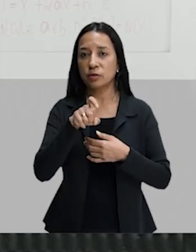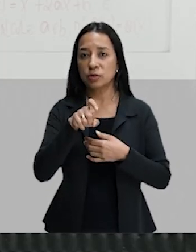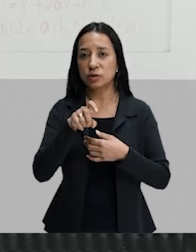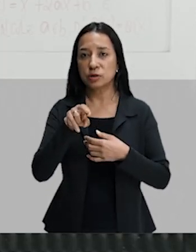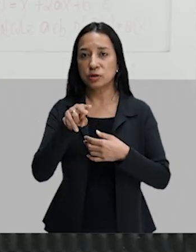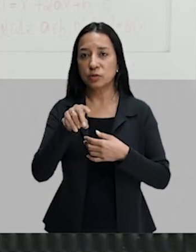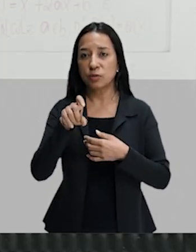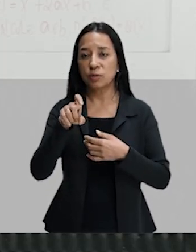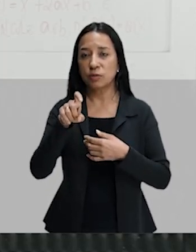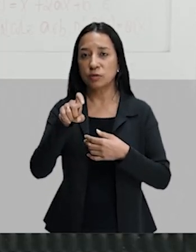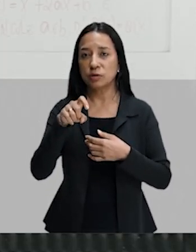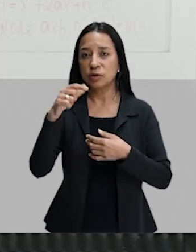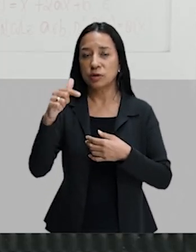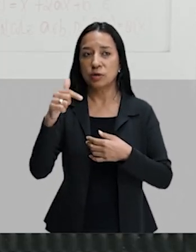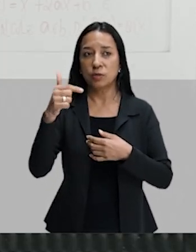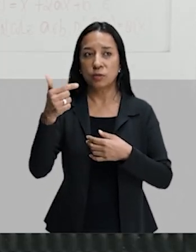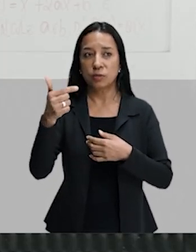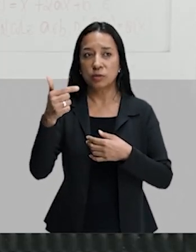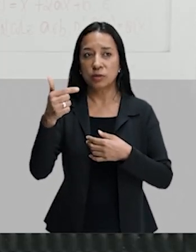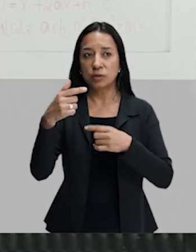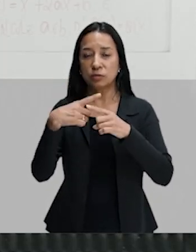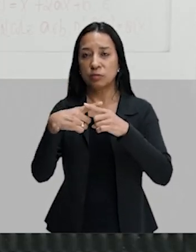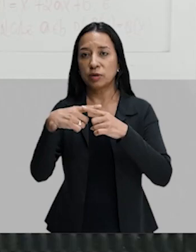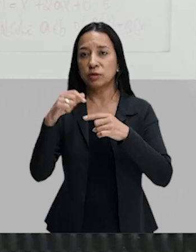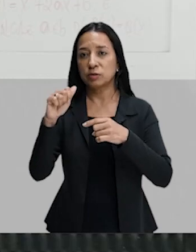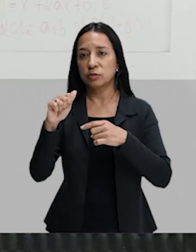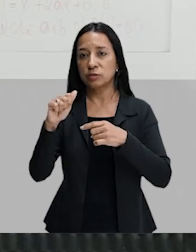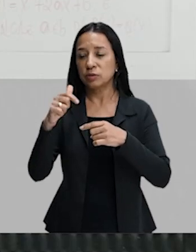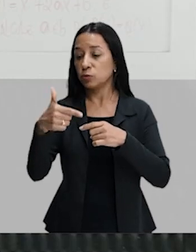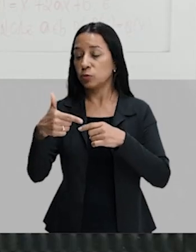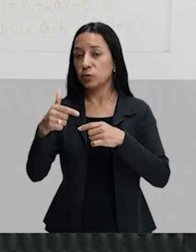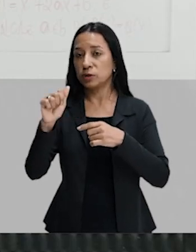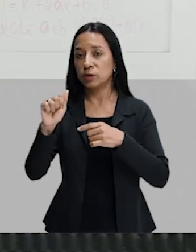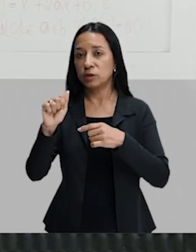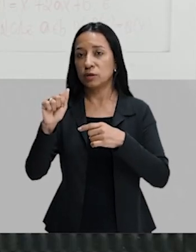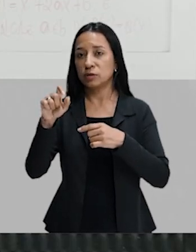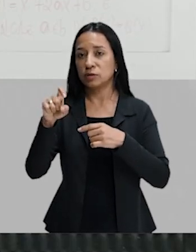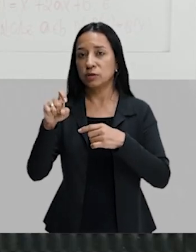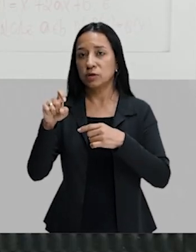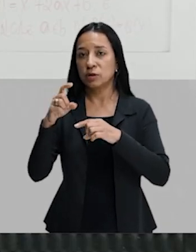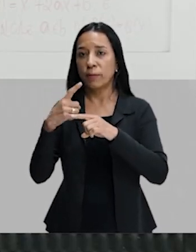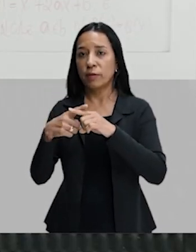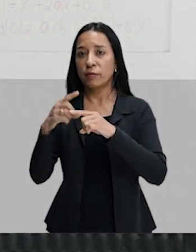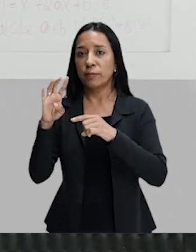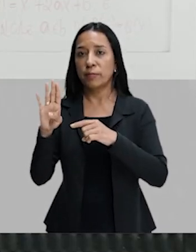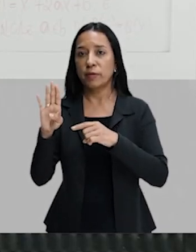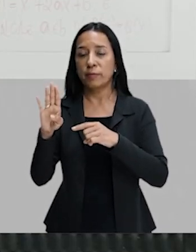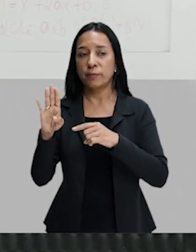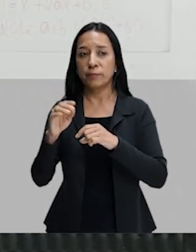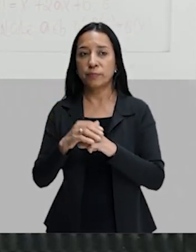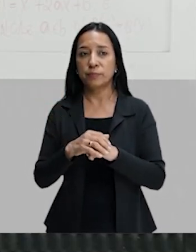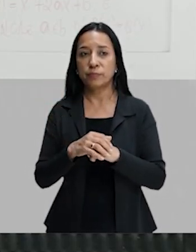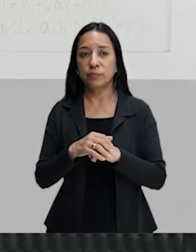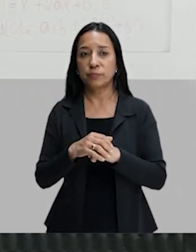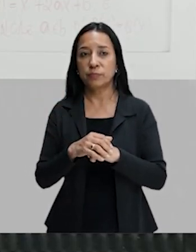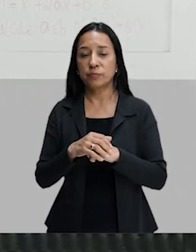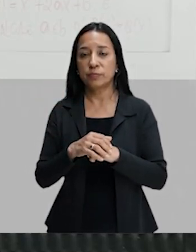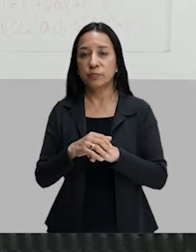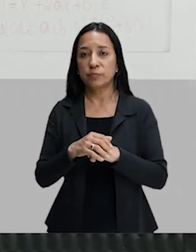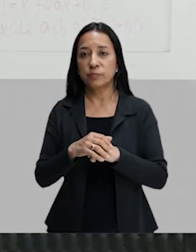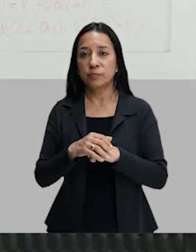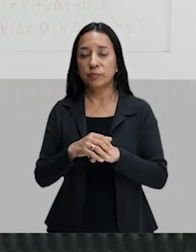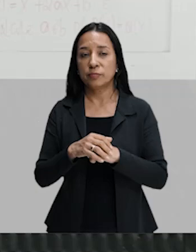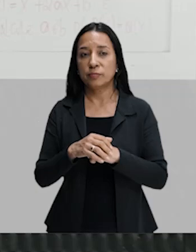igual a x ao quadrado mais 2ax mais b. A única coisa que eu vou fazer, turma, é escrever